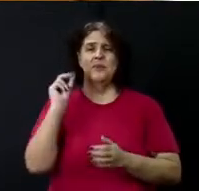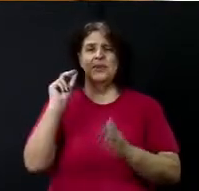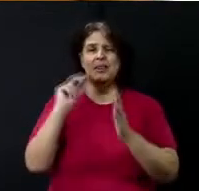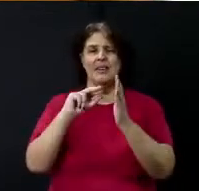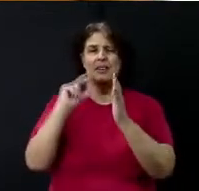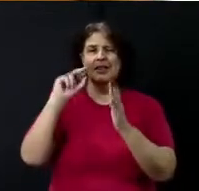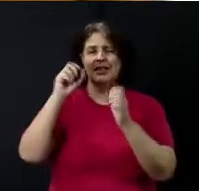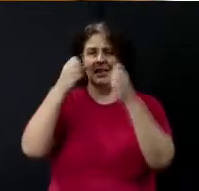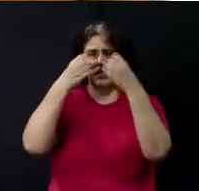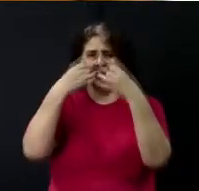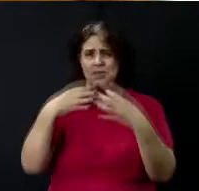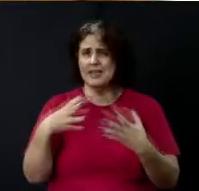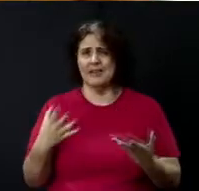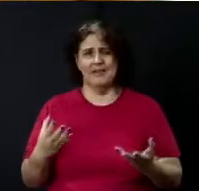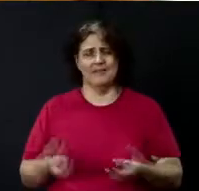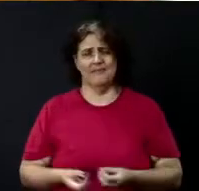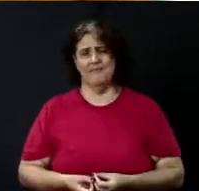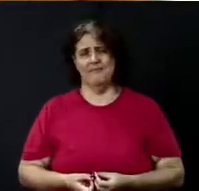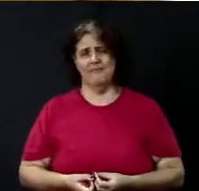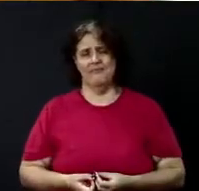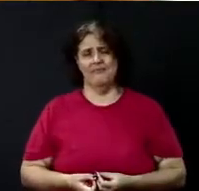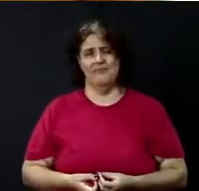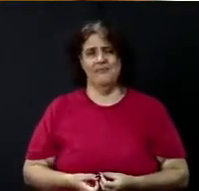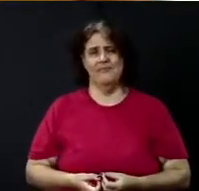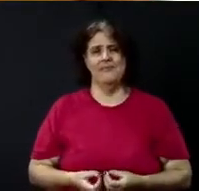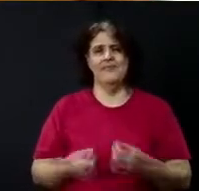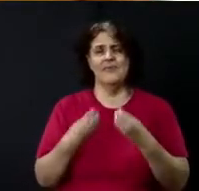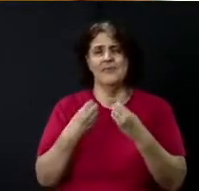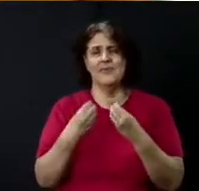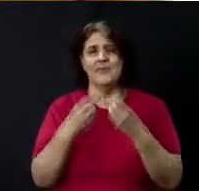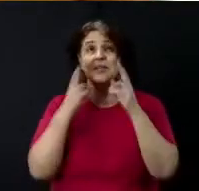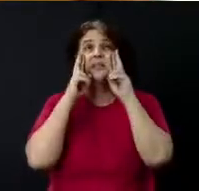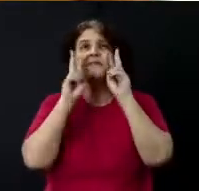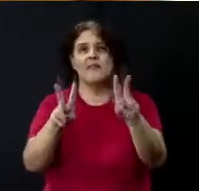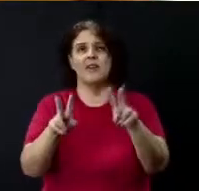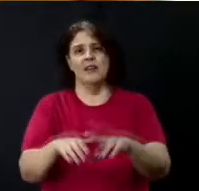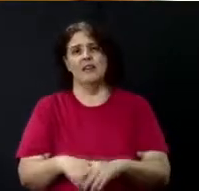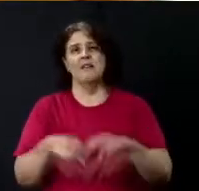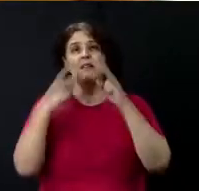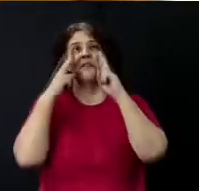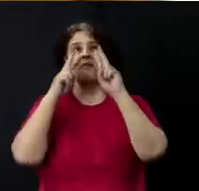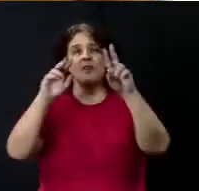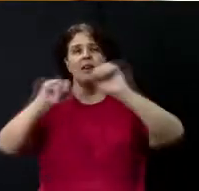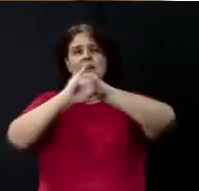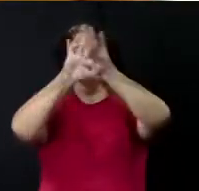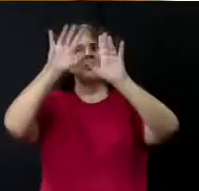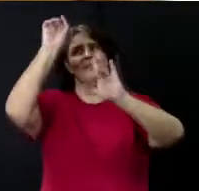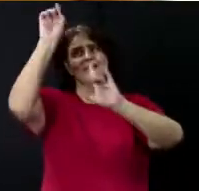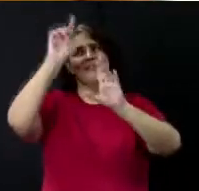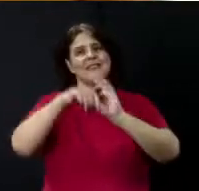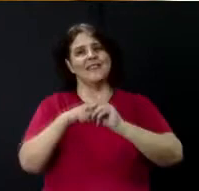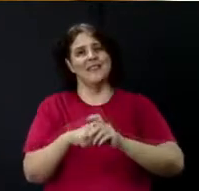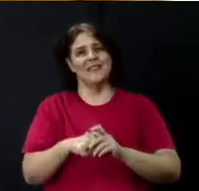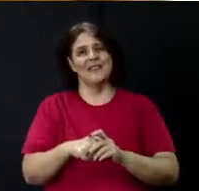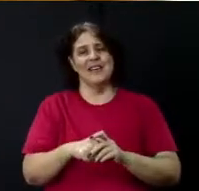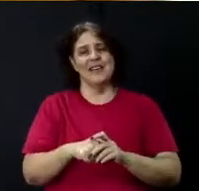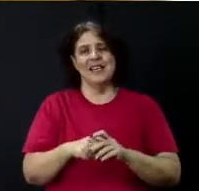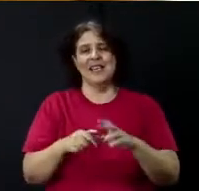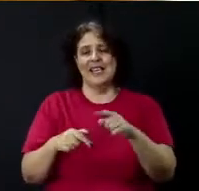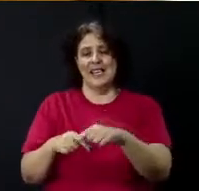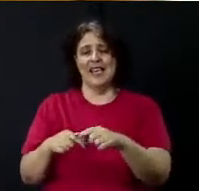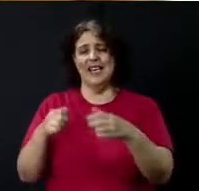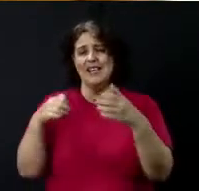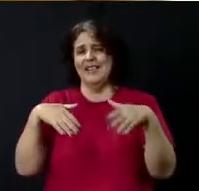também deem este passo. Que eles também vislumbrem a glória de Deus. Que eles se alegrem mais